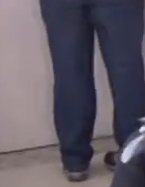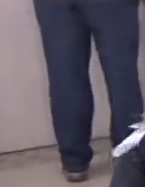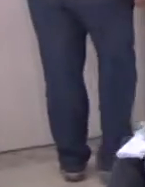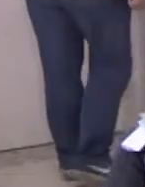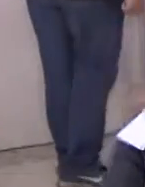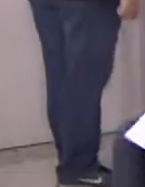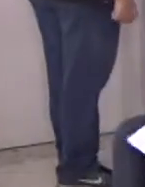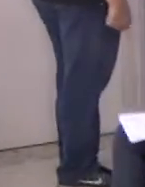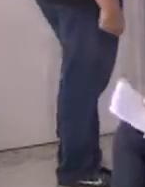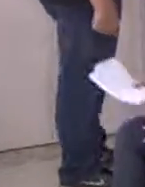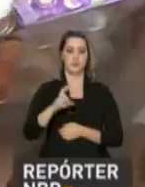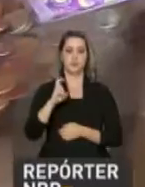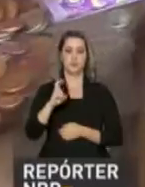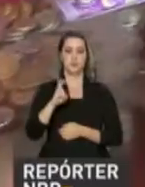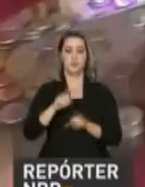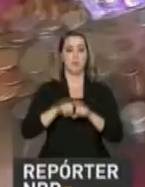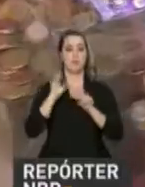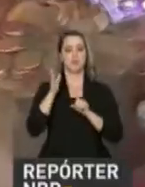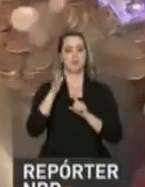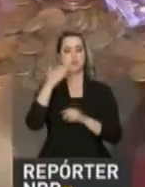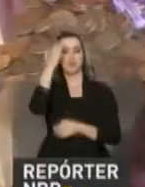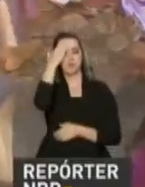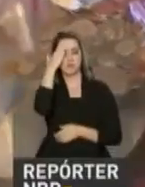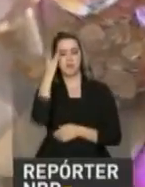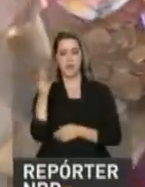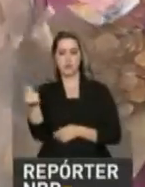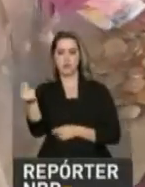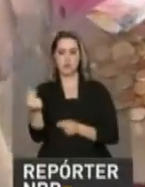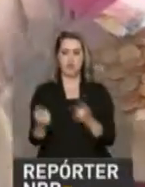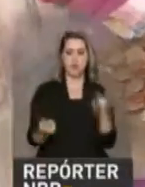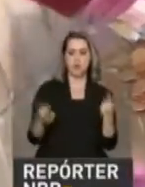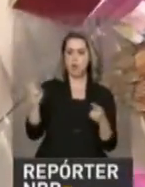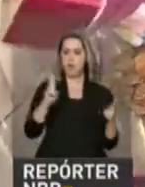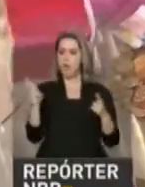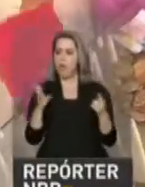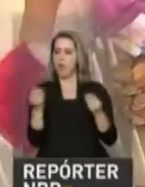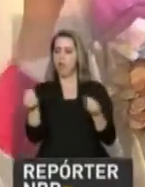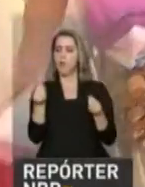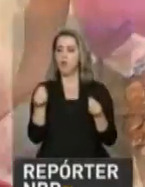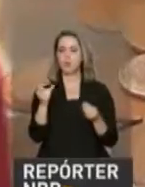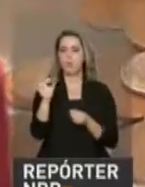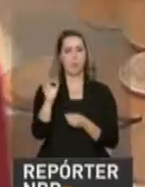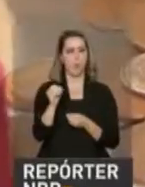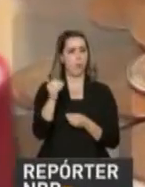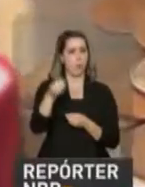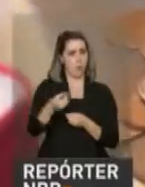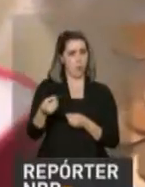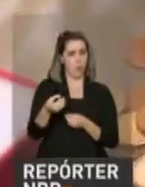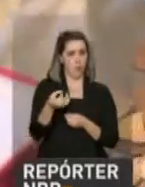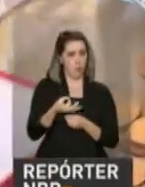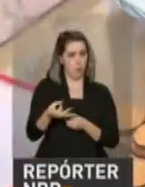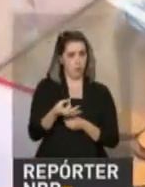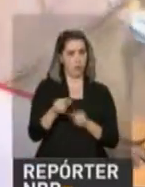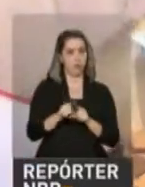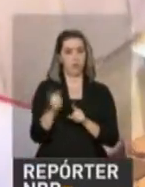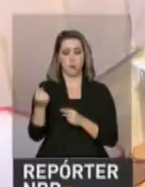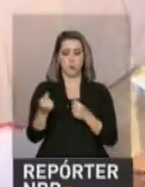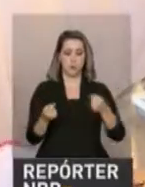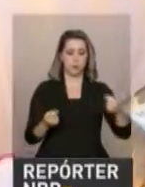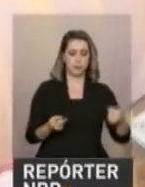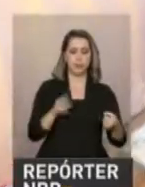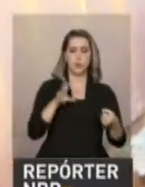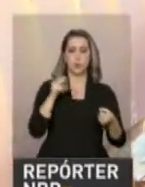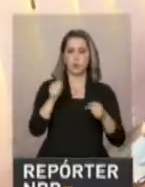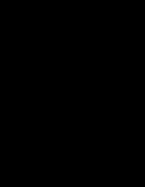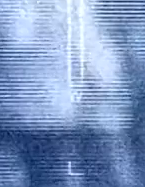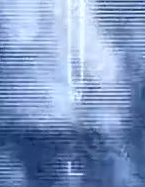medicamentos para o mal do Parkinson. Na economia, a poupança tem o maior rendimento em 11 anos. O Jornal Câmara Notícia está